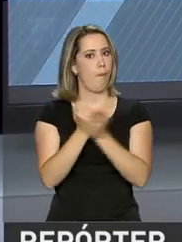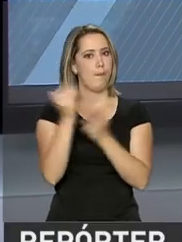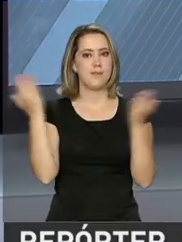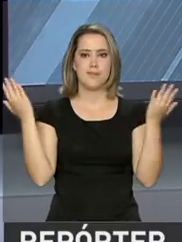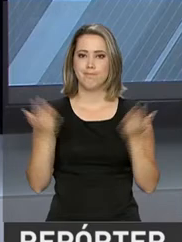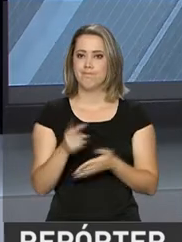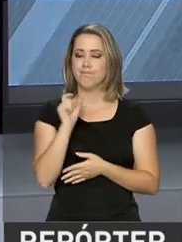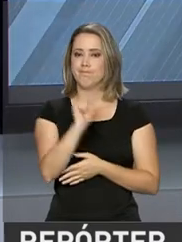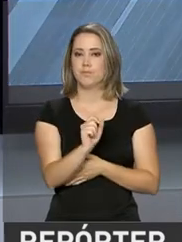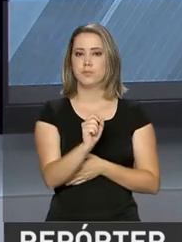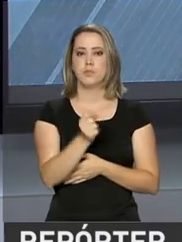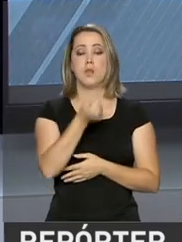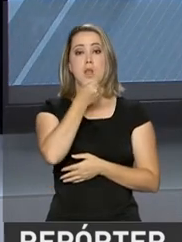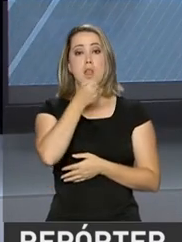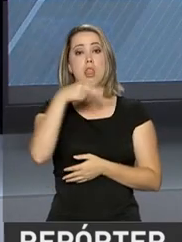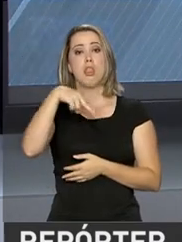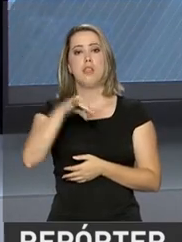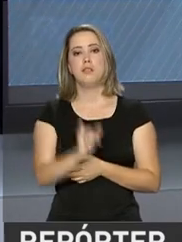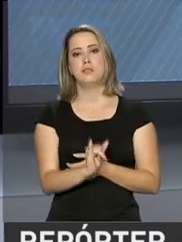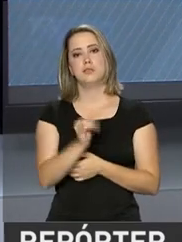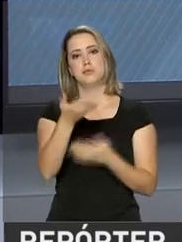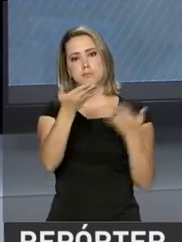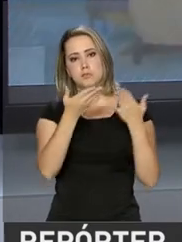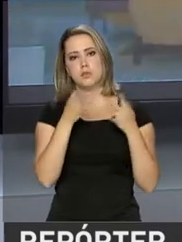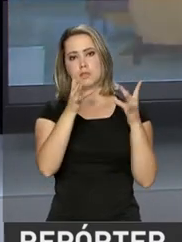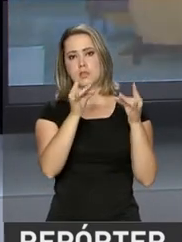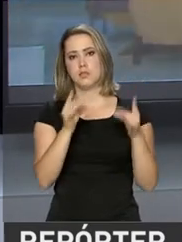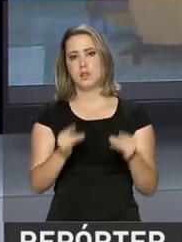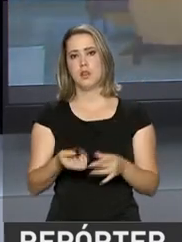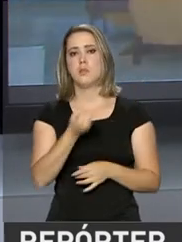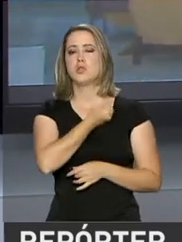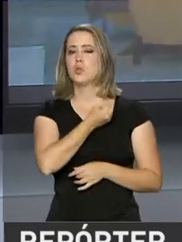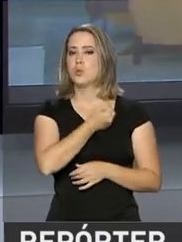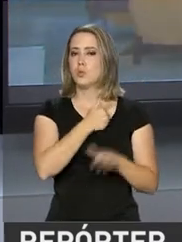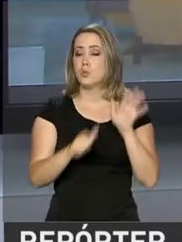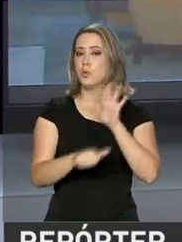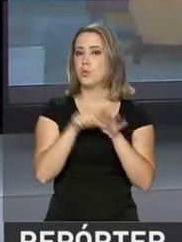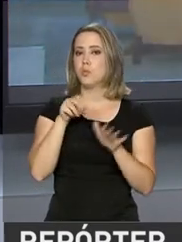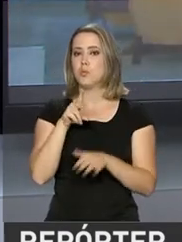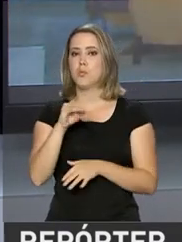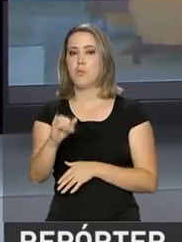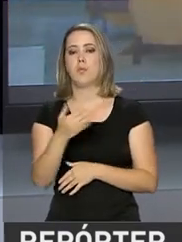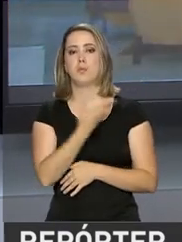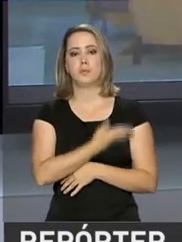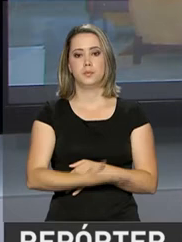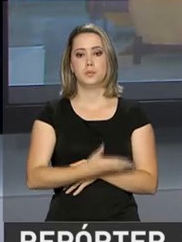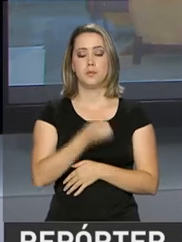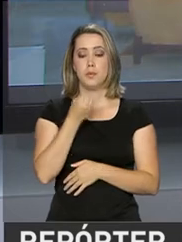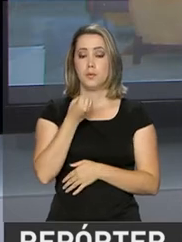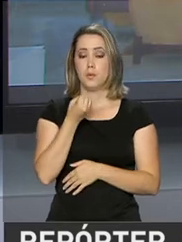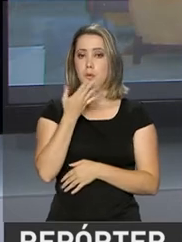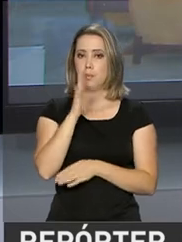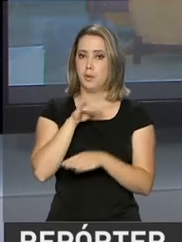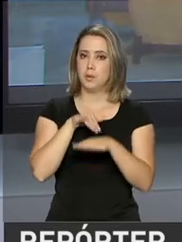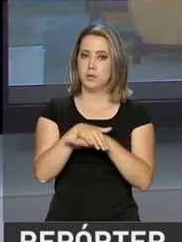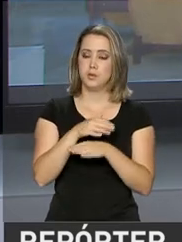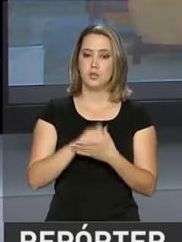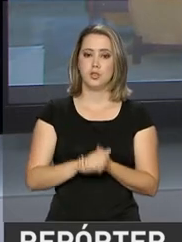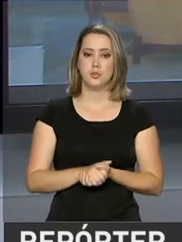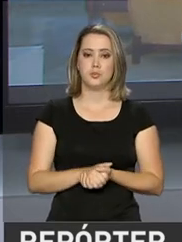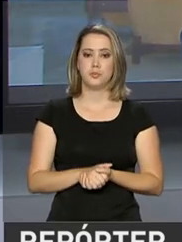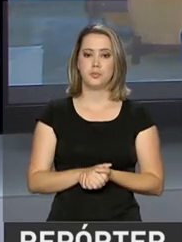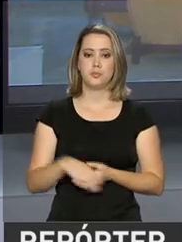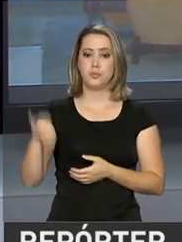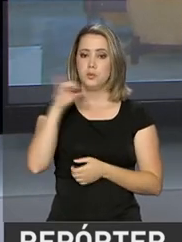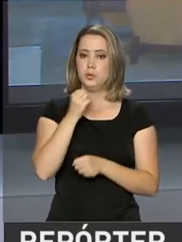já começaram. Quem traz as informações com os números atualizados para a gente é o repórter Ney Pereira. Oi, Ney, boa noite.